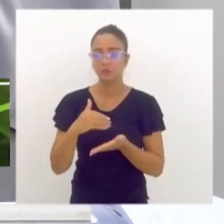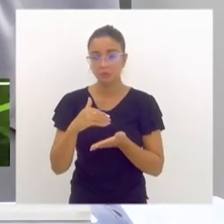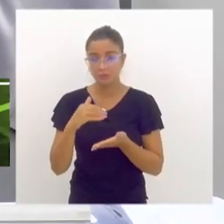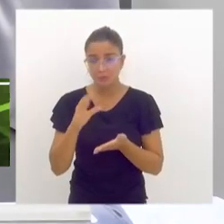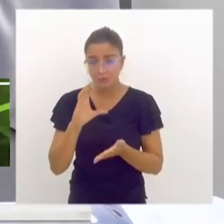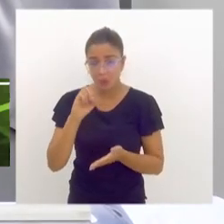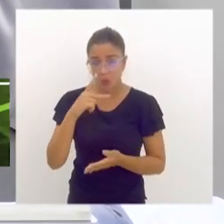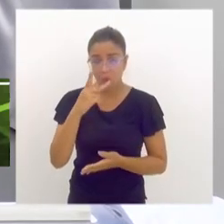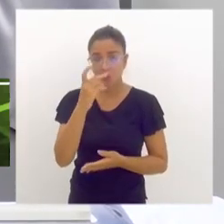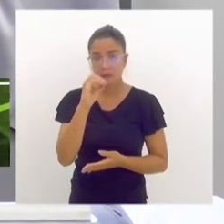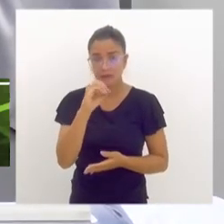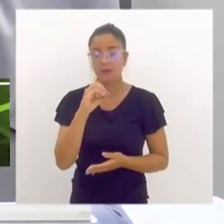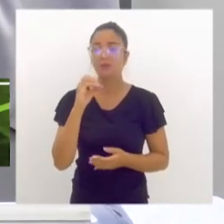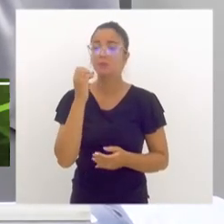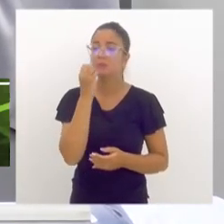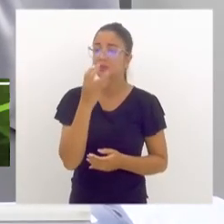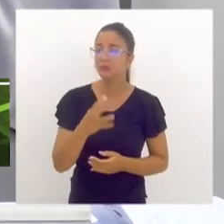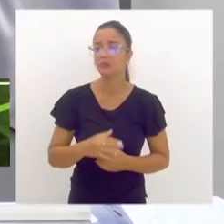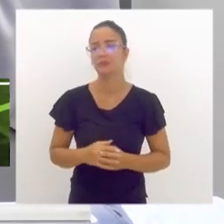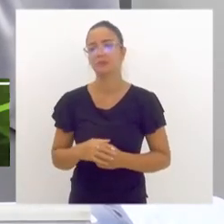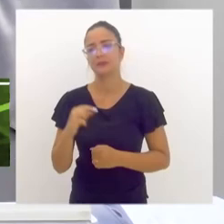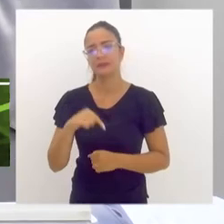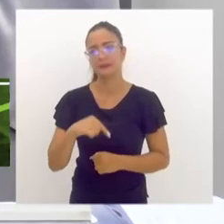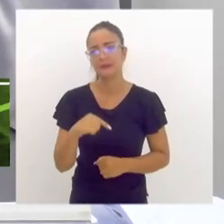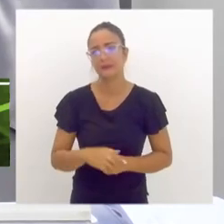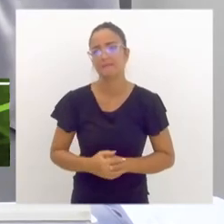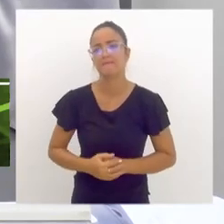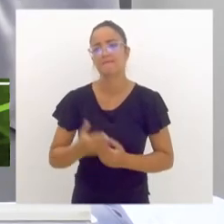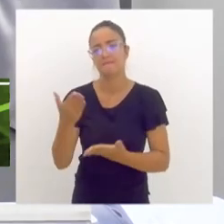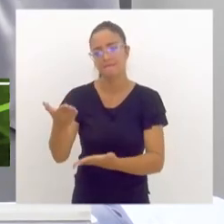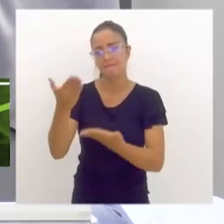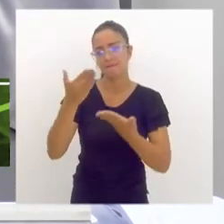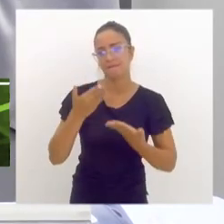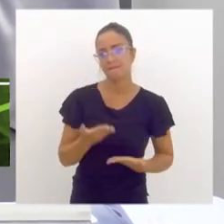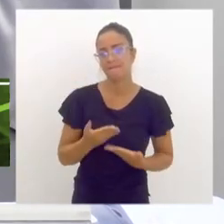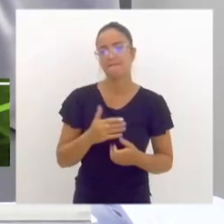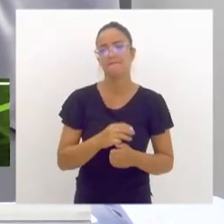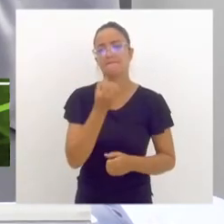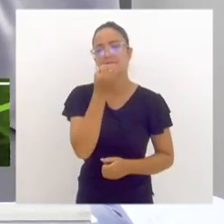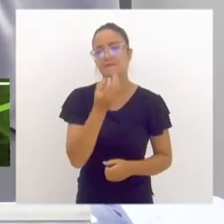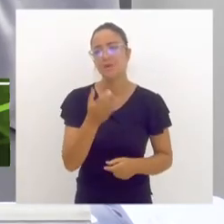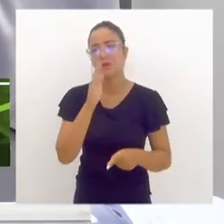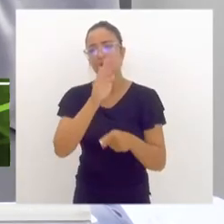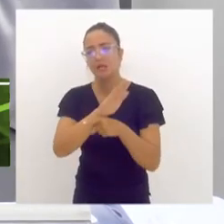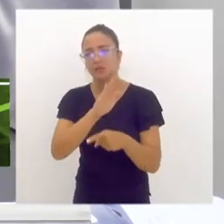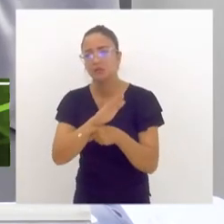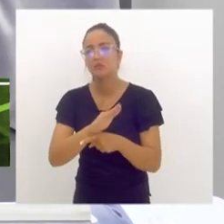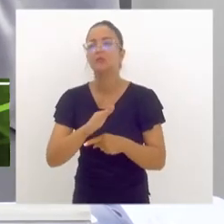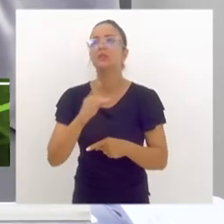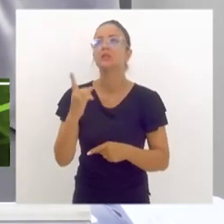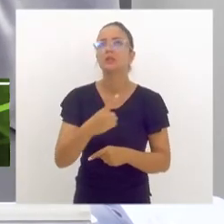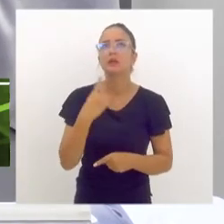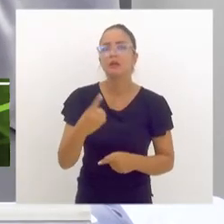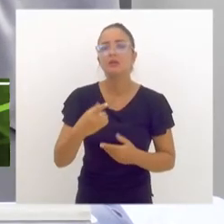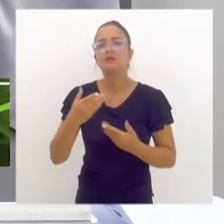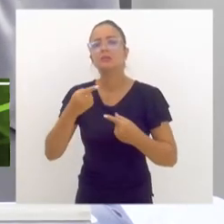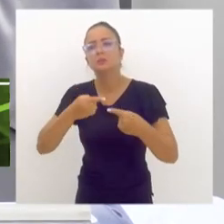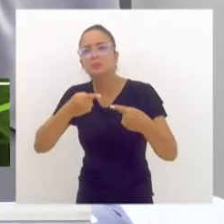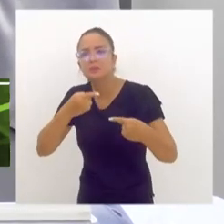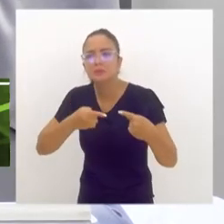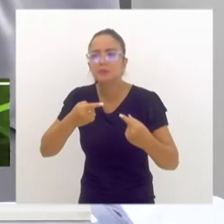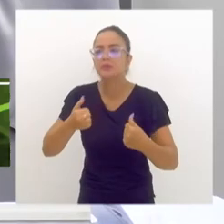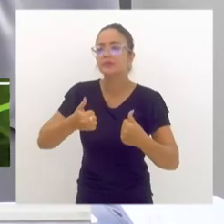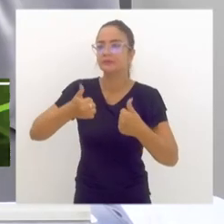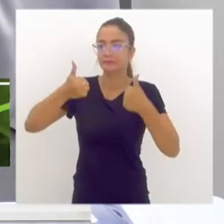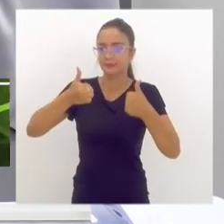que é sempre convidado, também ajuda a azeitar esse diálogo, não só com o Parlamento,